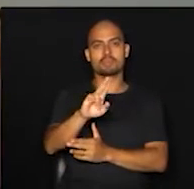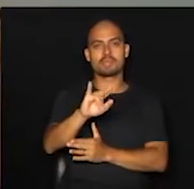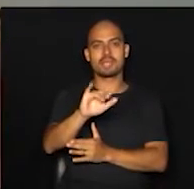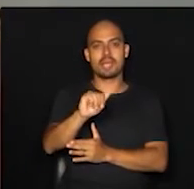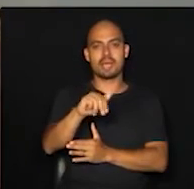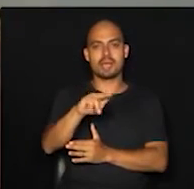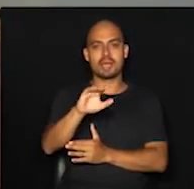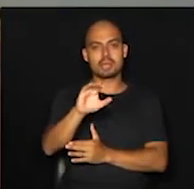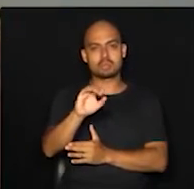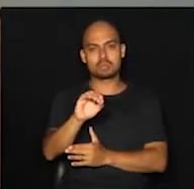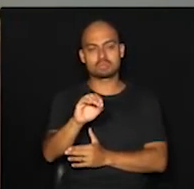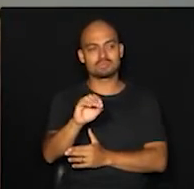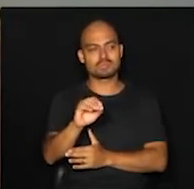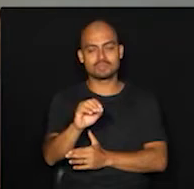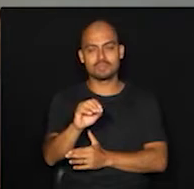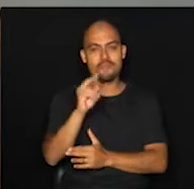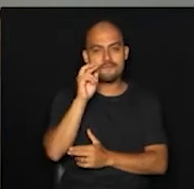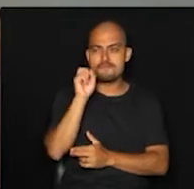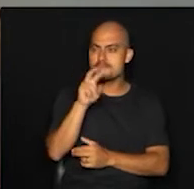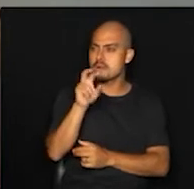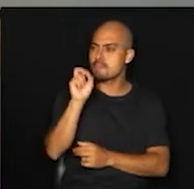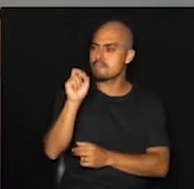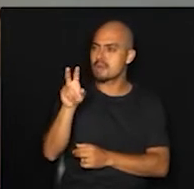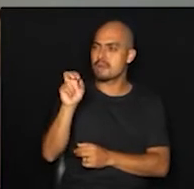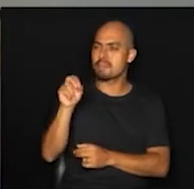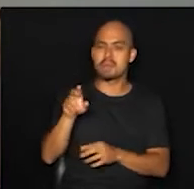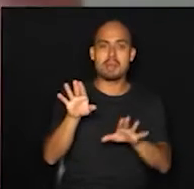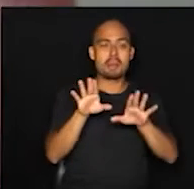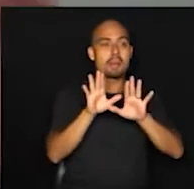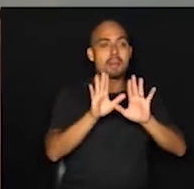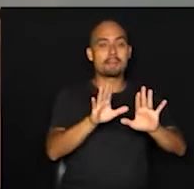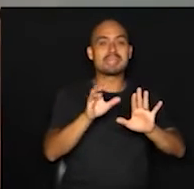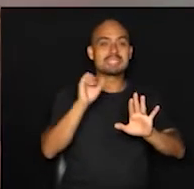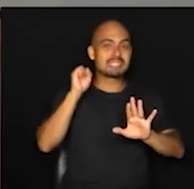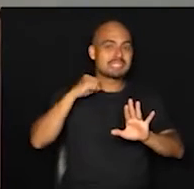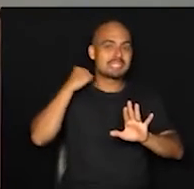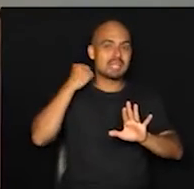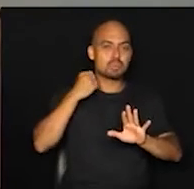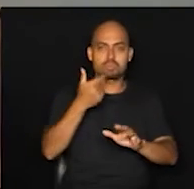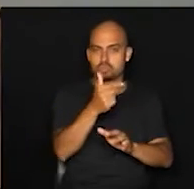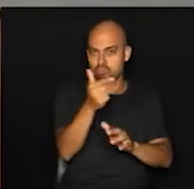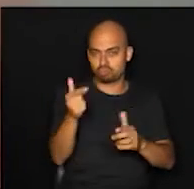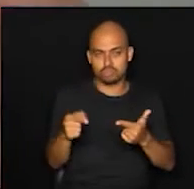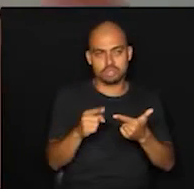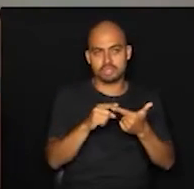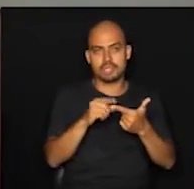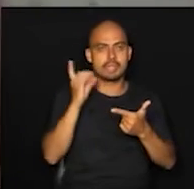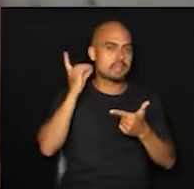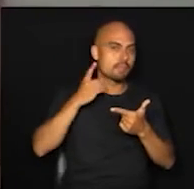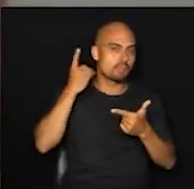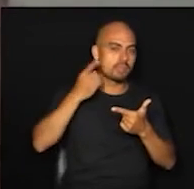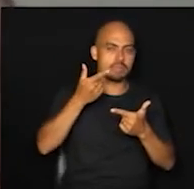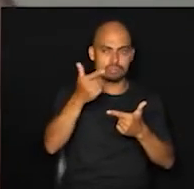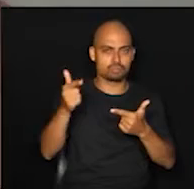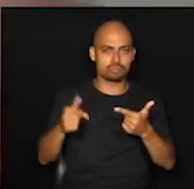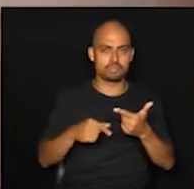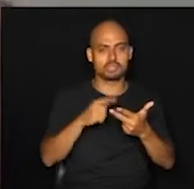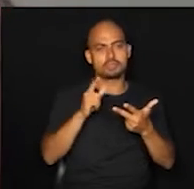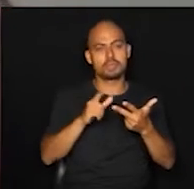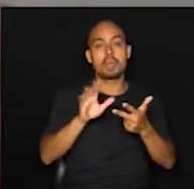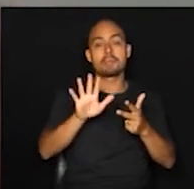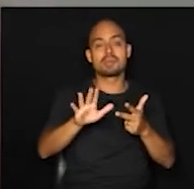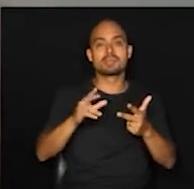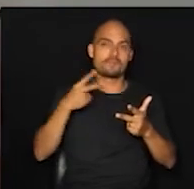concreto. Não tinha deputados e senadores republicanos, não tinha nada de concreto, tinha vereador de